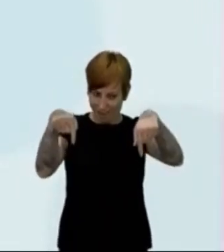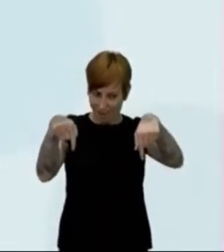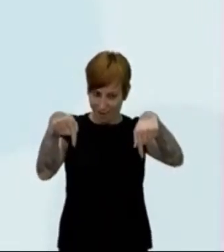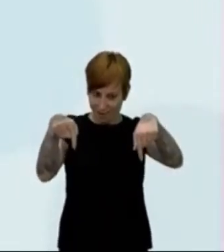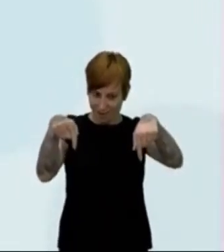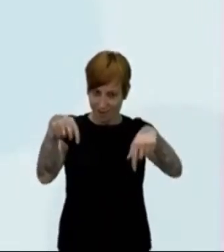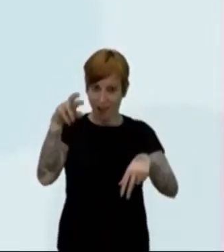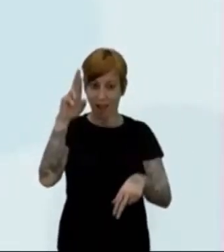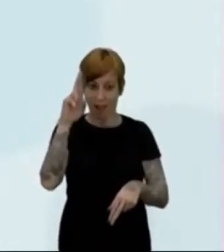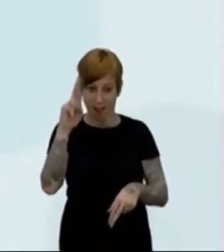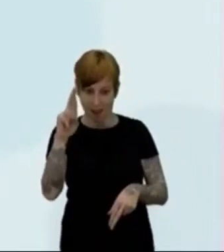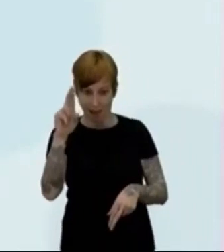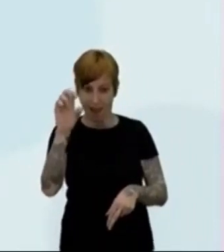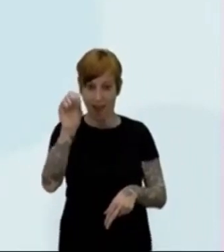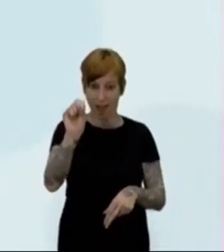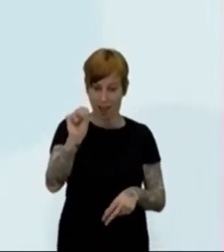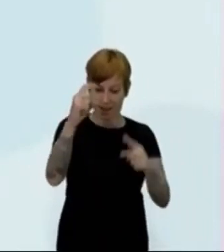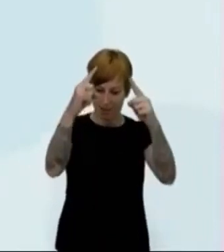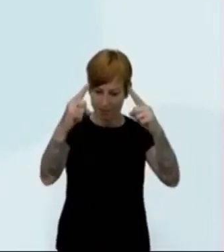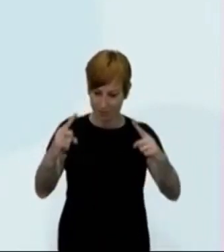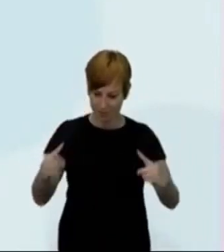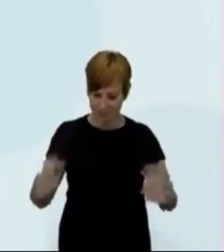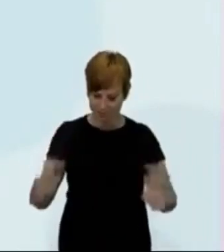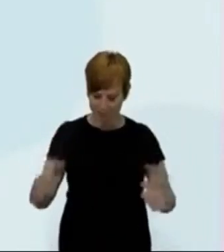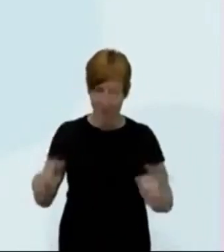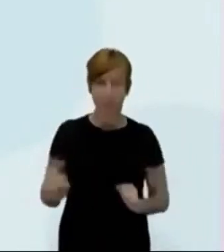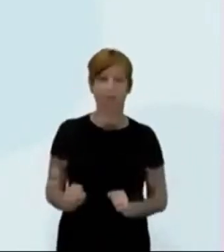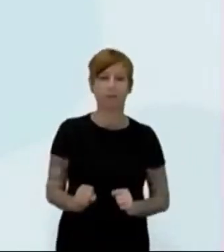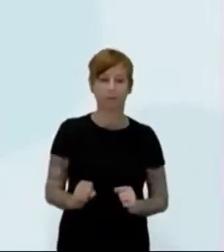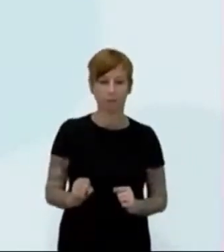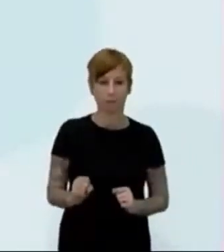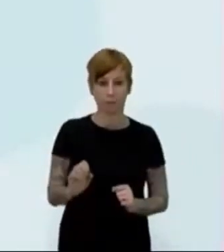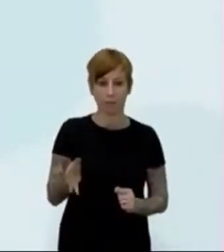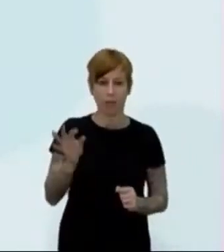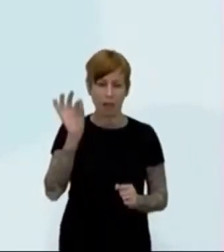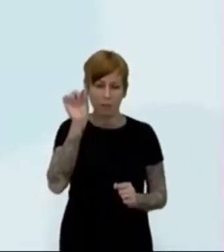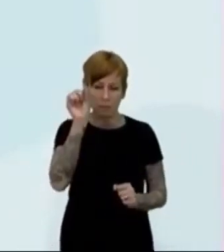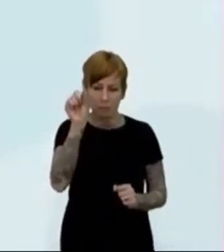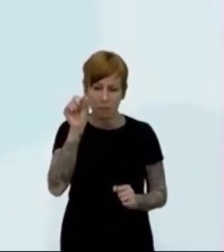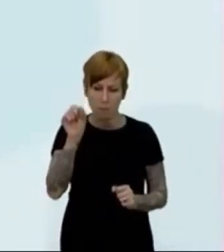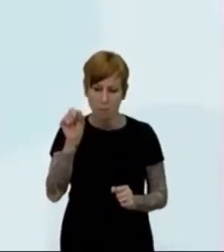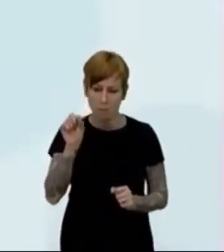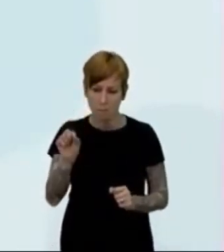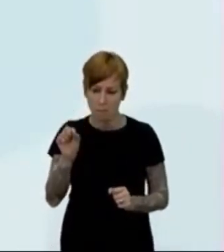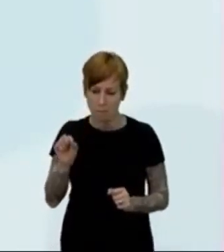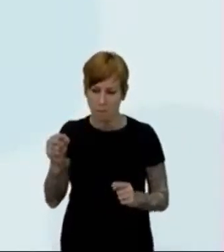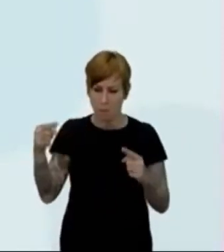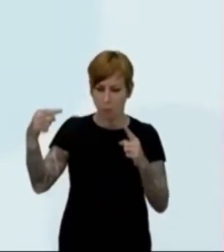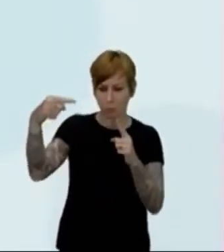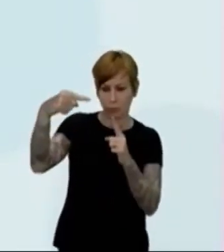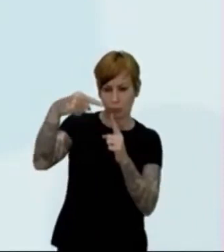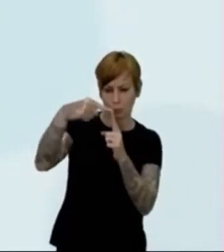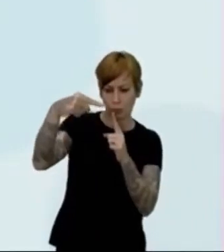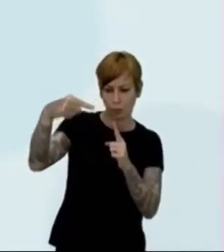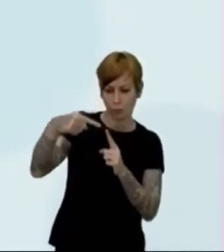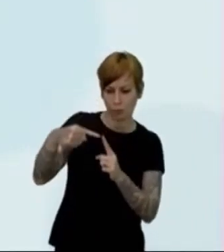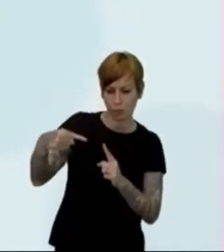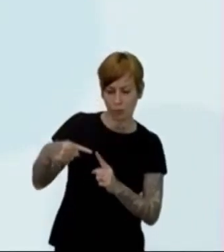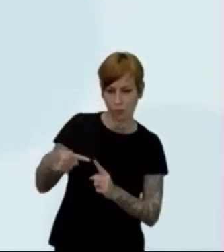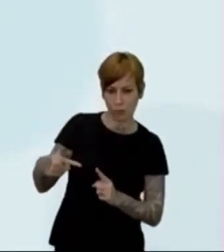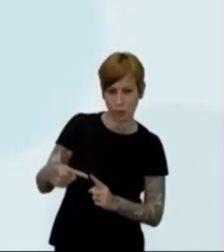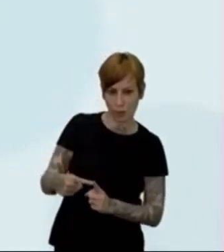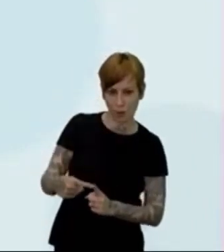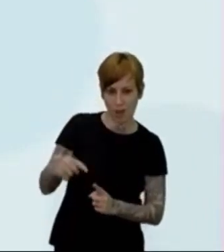e a reta S. Na hora que a gente cortou com essas transversais, a gente marcou pontos de encontro entre as retas R e S e